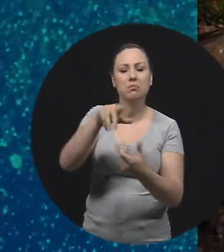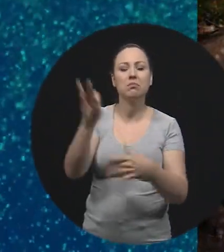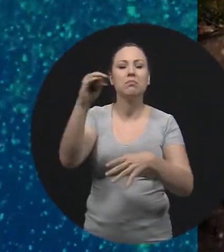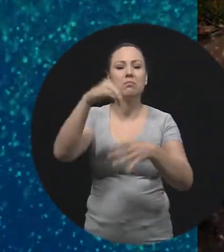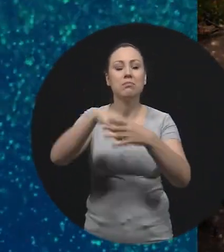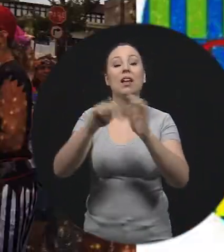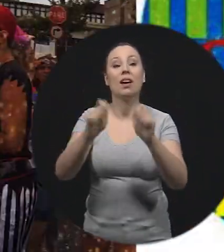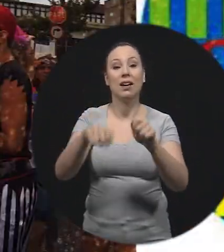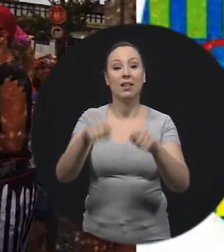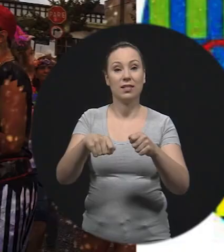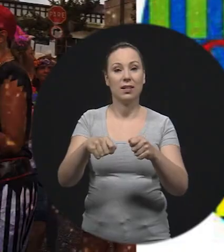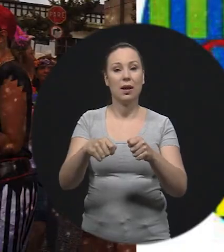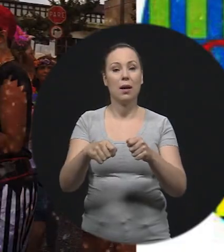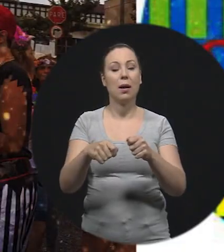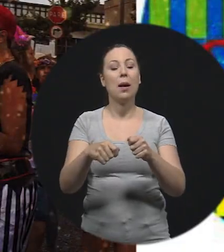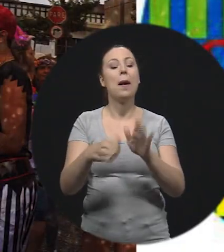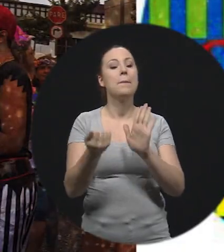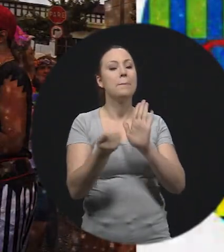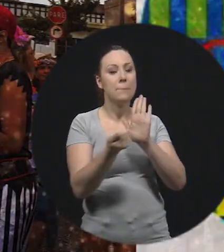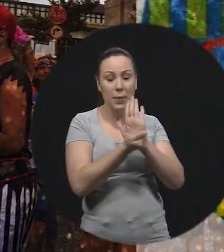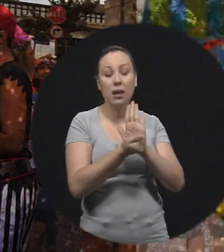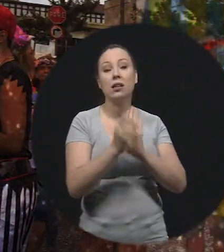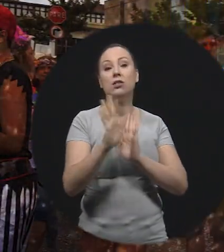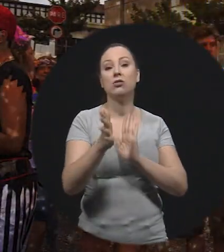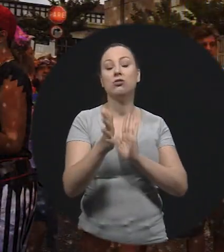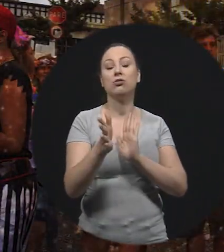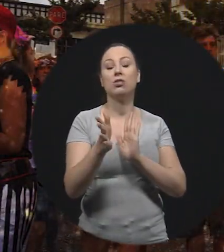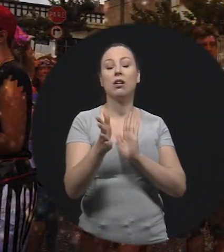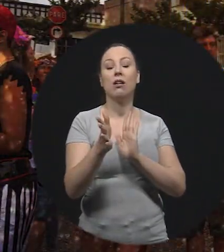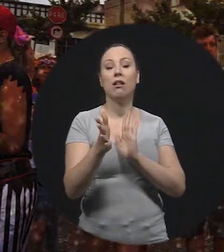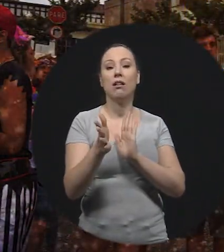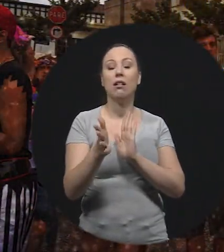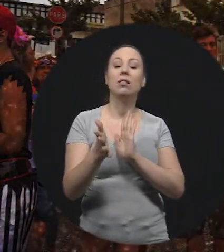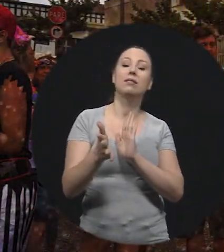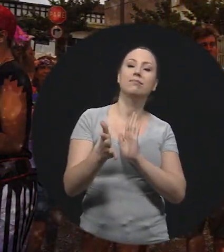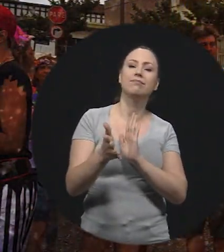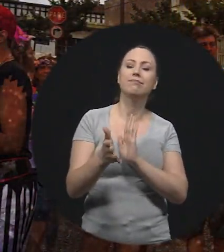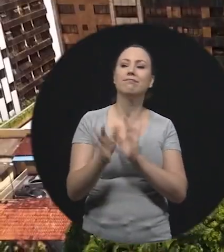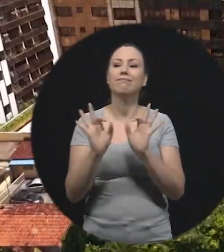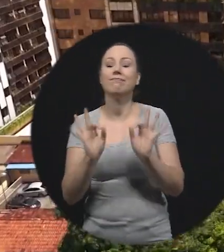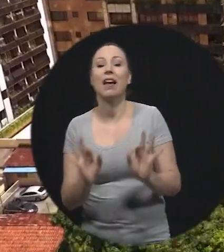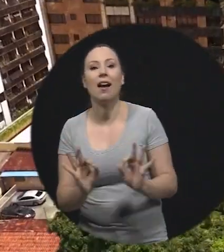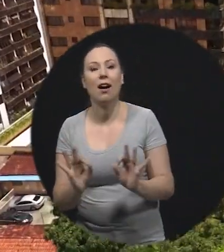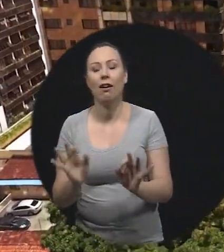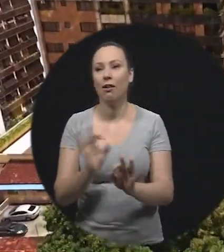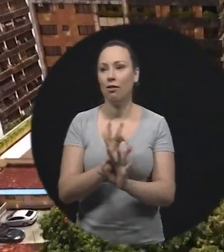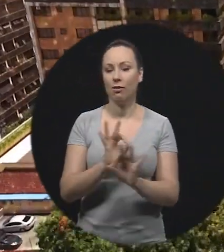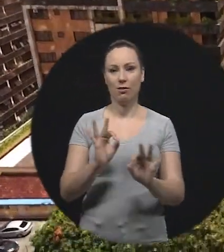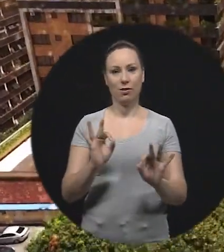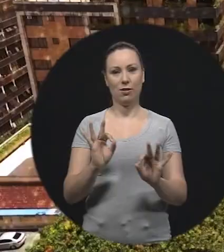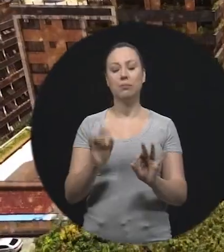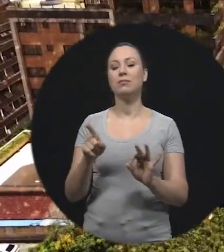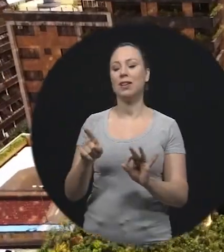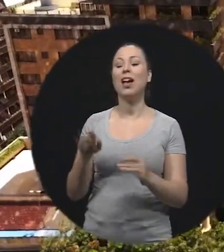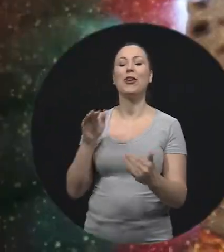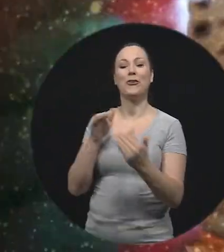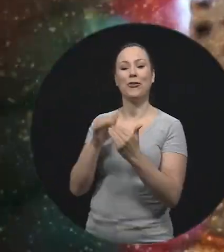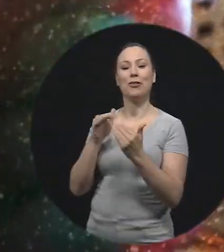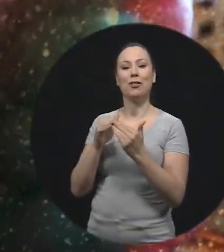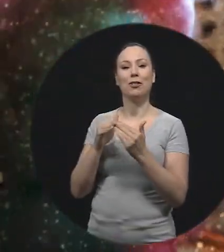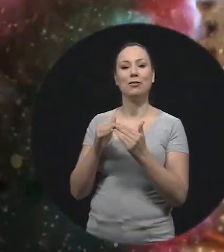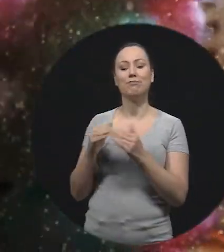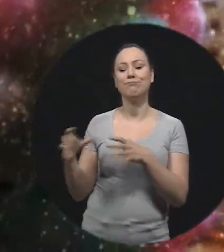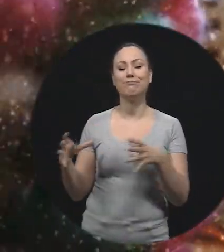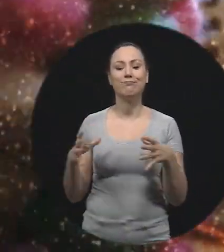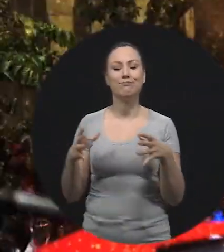Todo Mundo Cabe no Mundo, que já tem inclusive uma marca, que já estava criada, e deu super certo, ele topou, a